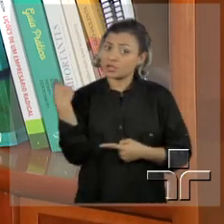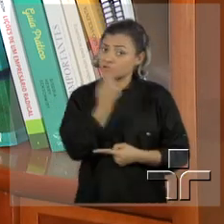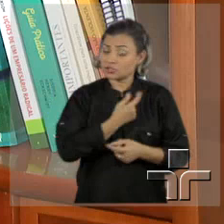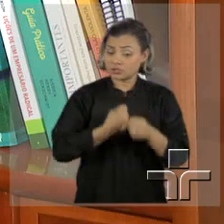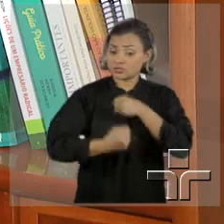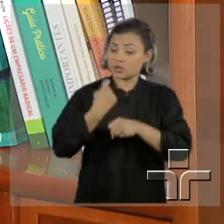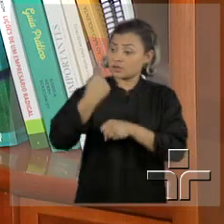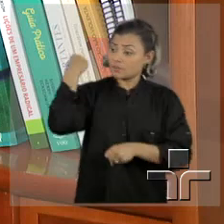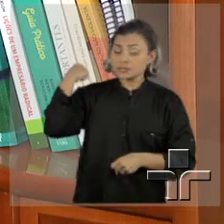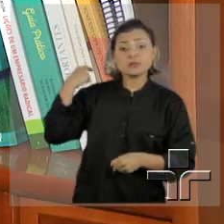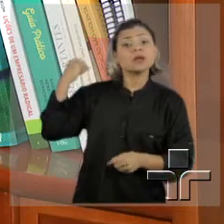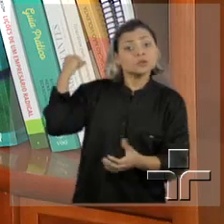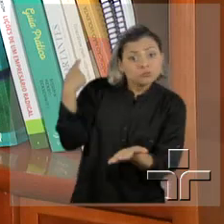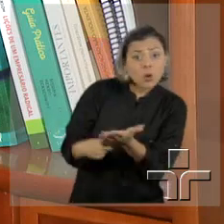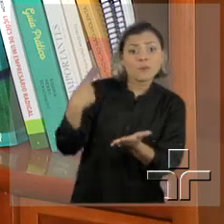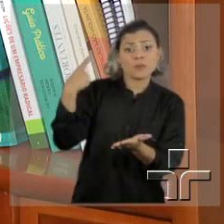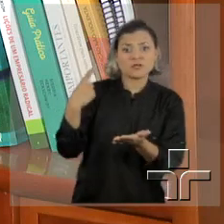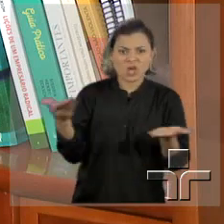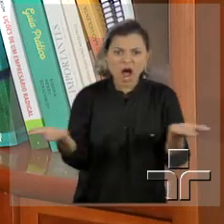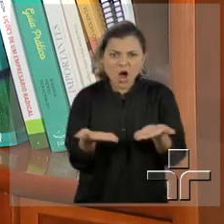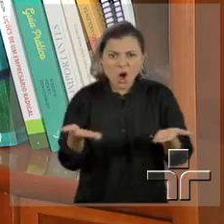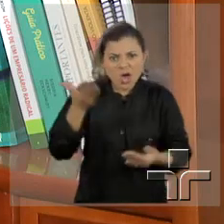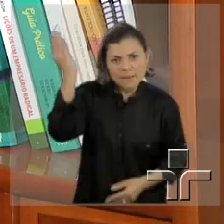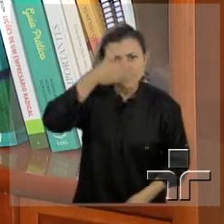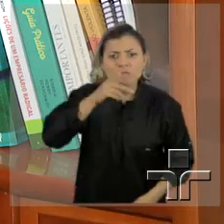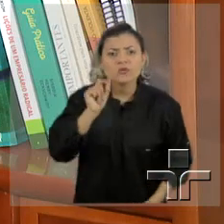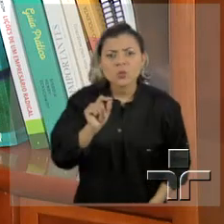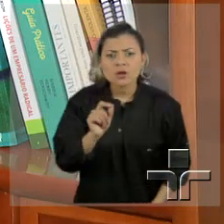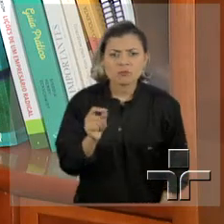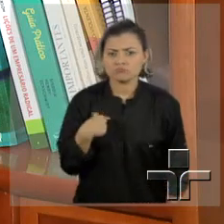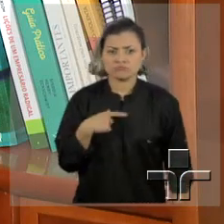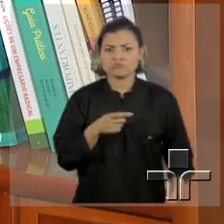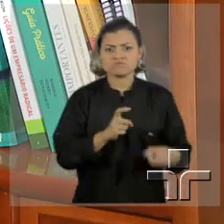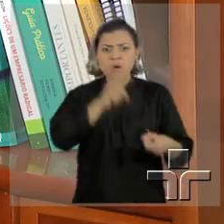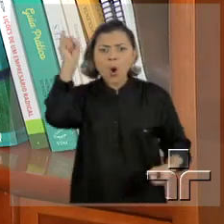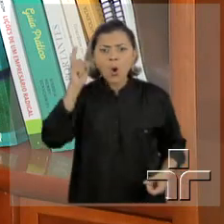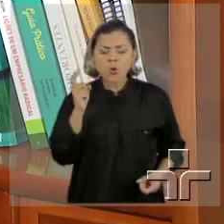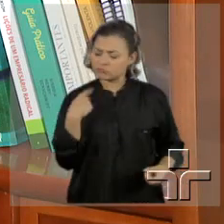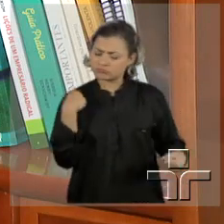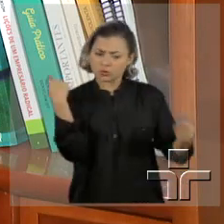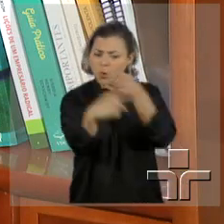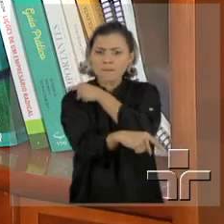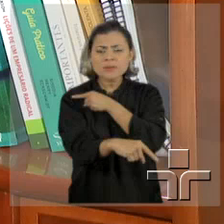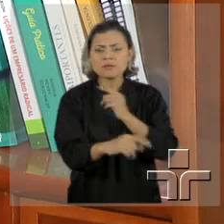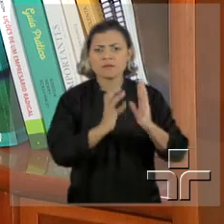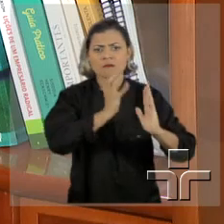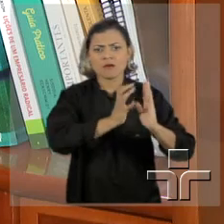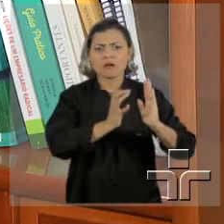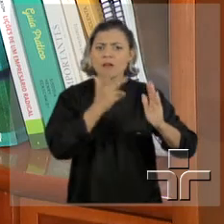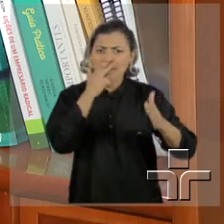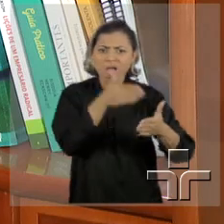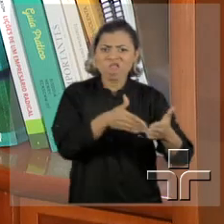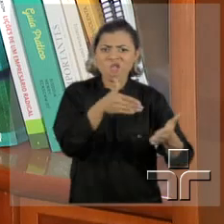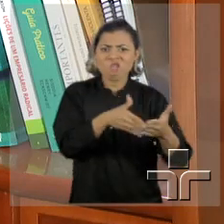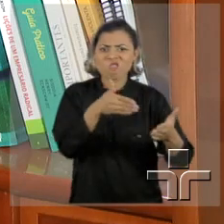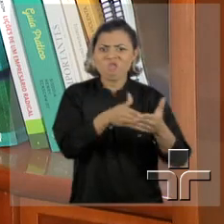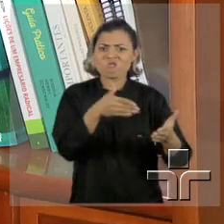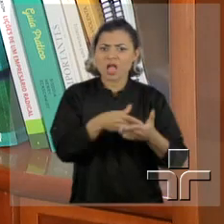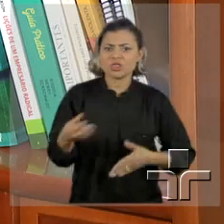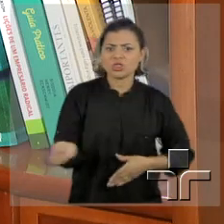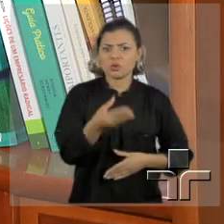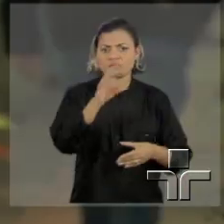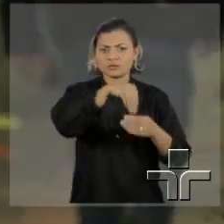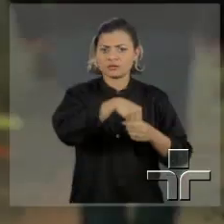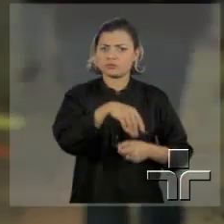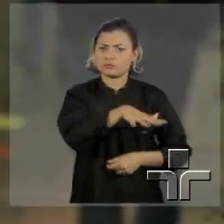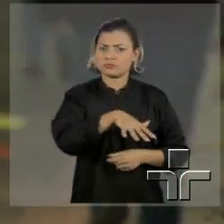ano atrás e que agora se provou insuficiente para conseguir superar essa barreira à inovação que está dentro do